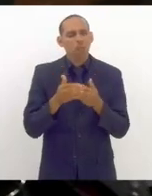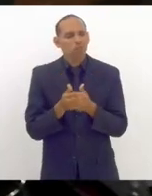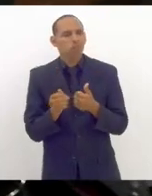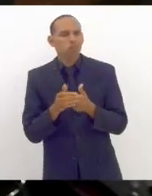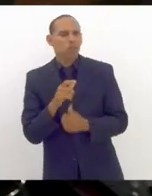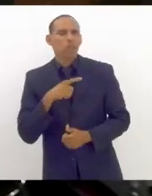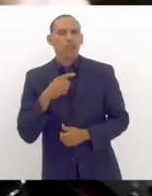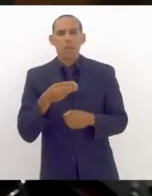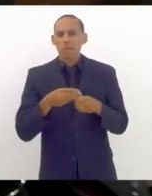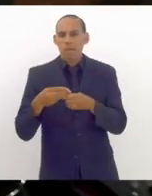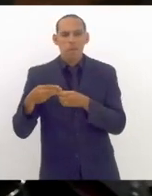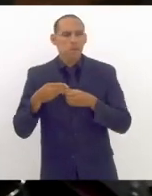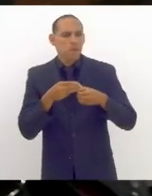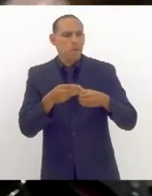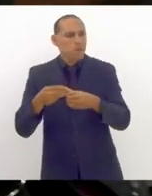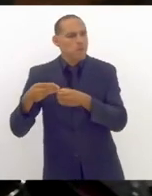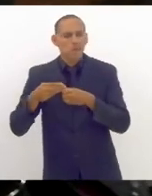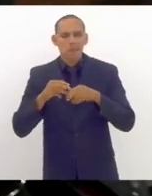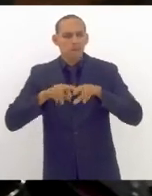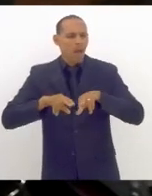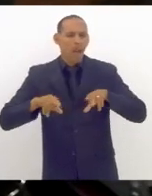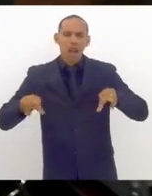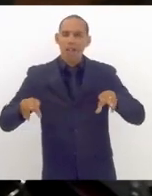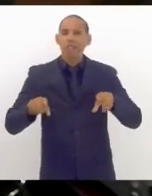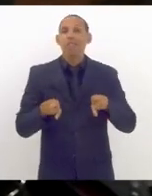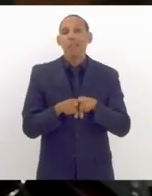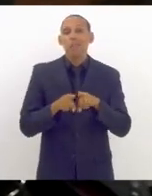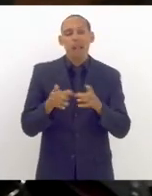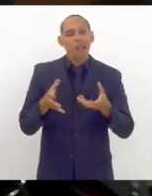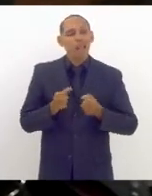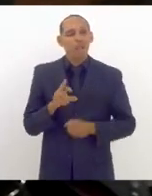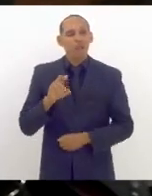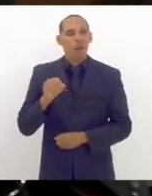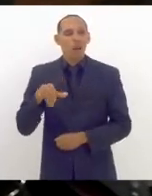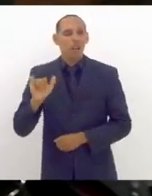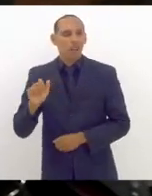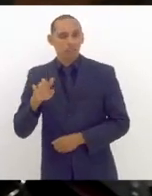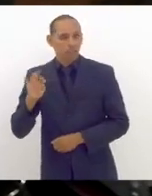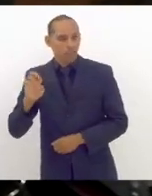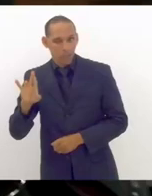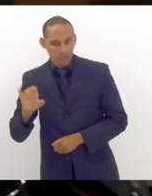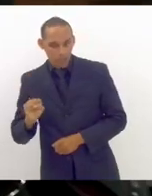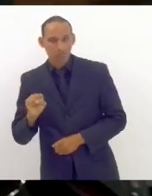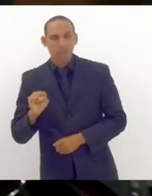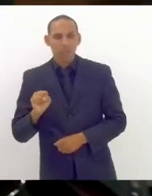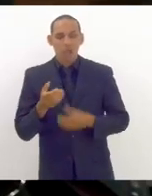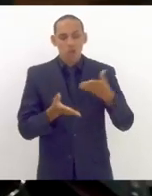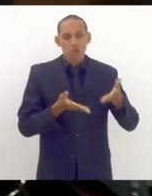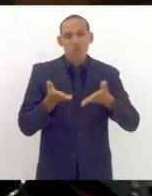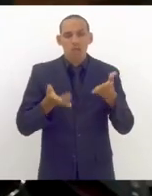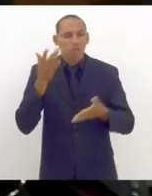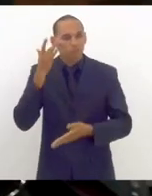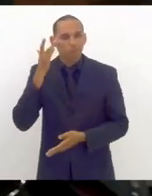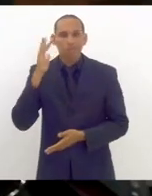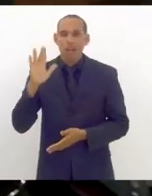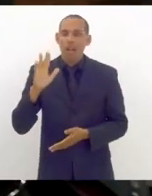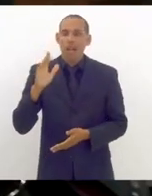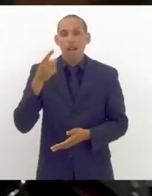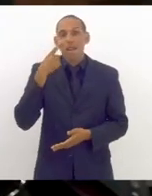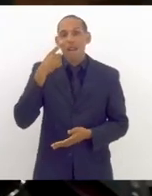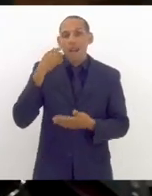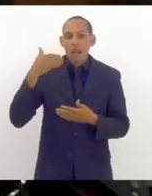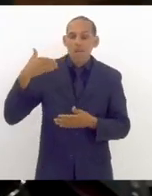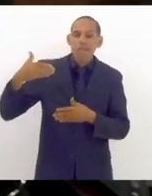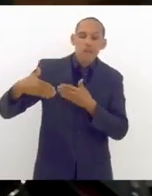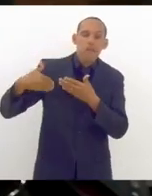com os outros municípios até aqueles que tiveram muito forte do petróleo em determinado momento não souberam lidar de maneira adequada para olhar o